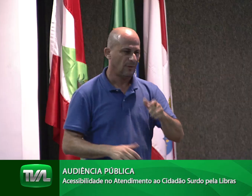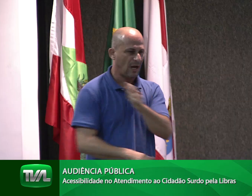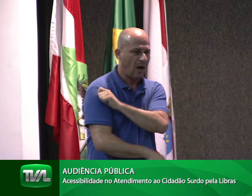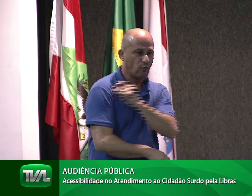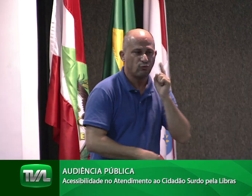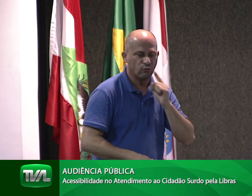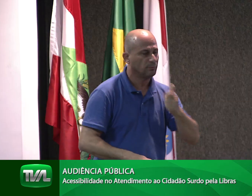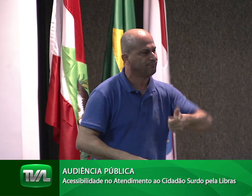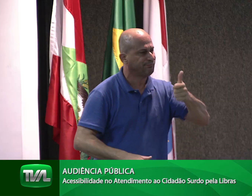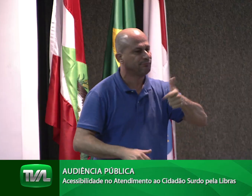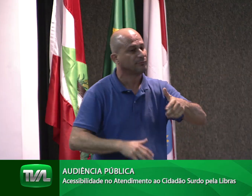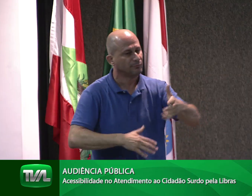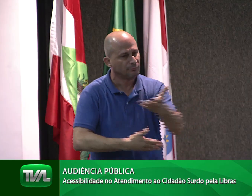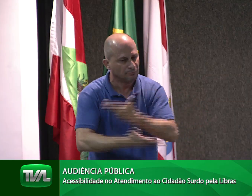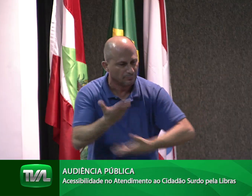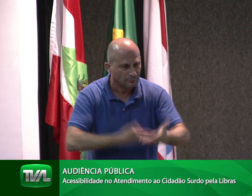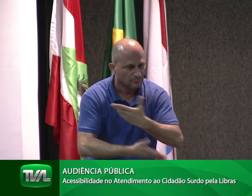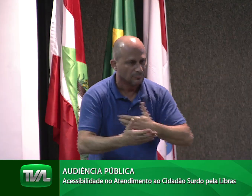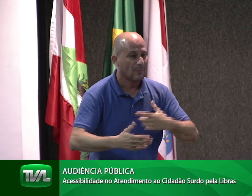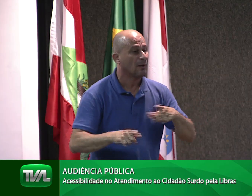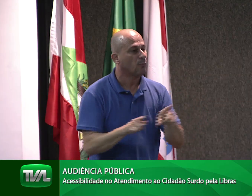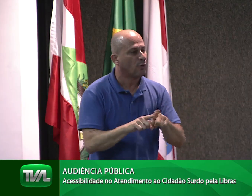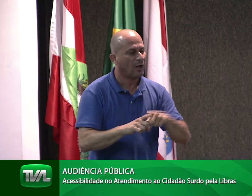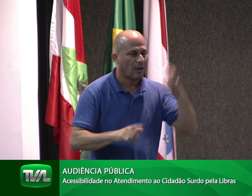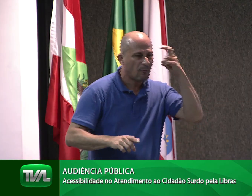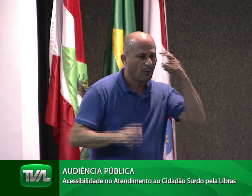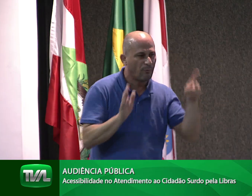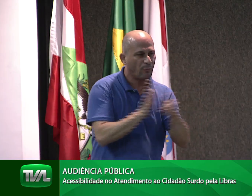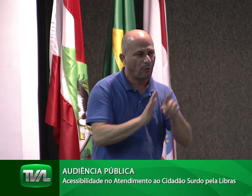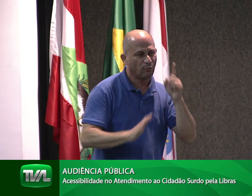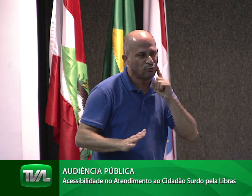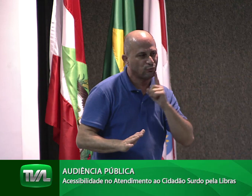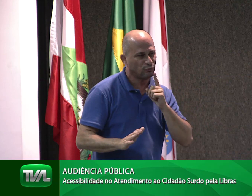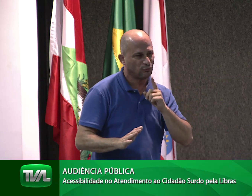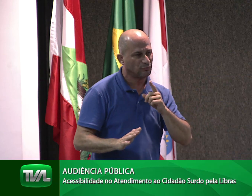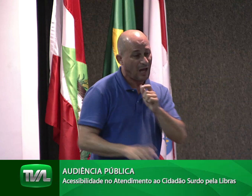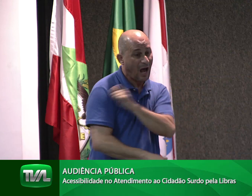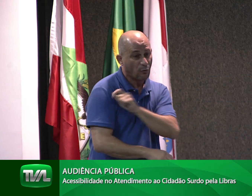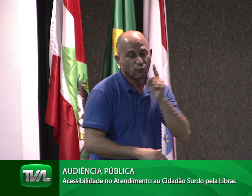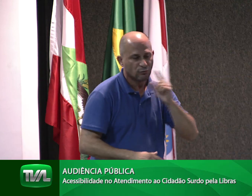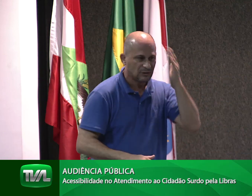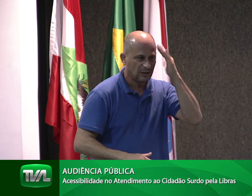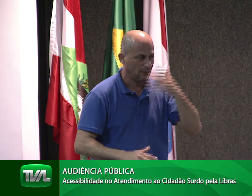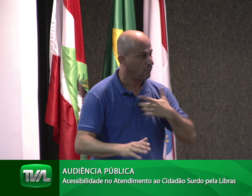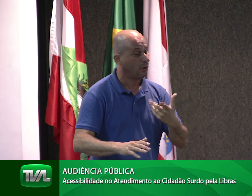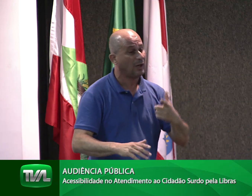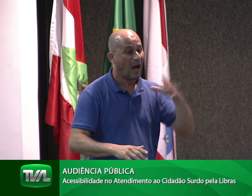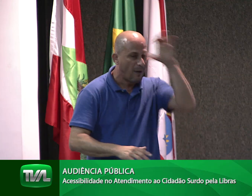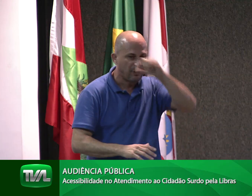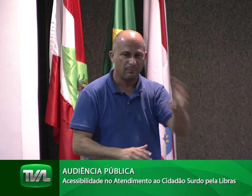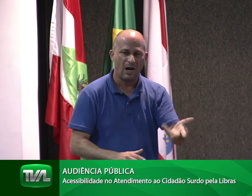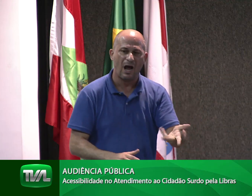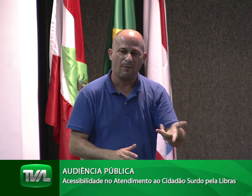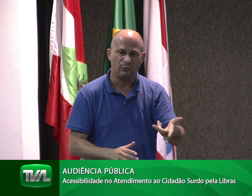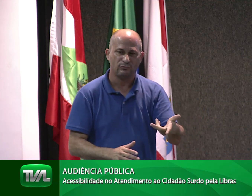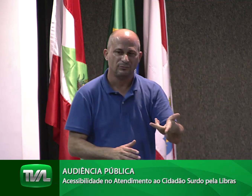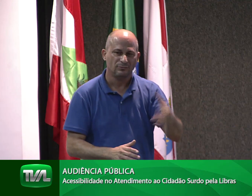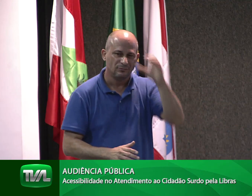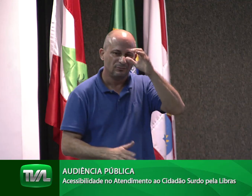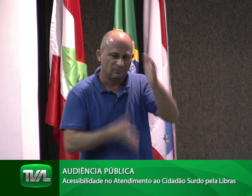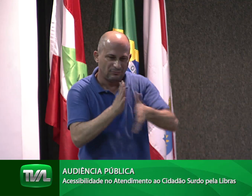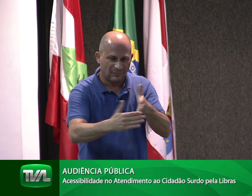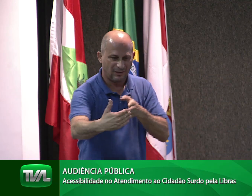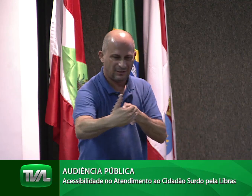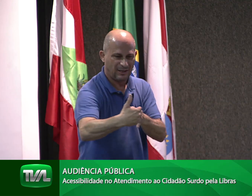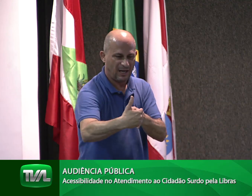associação, o ensino no EJA e todas essas outras instâncias, eles respeitam os surdos e